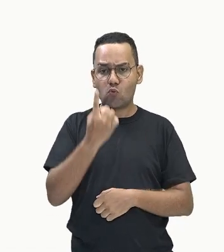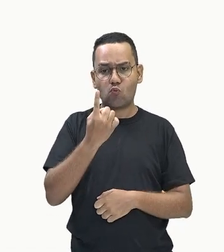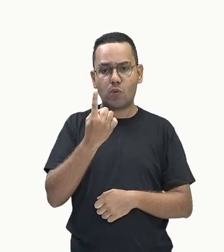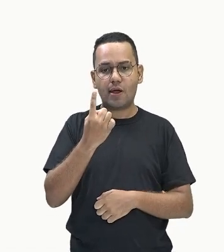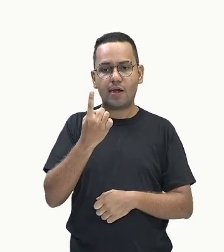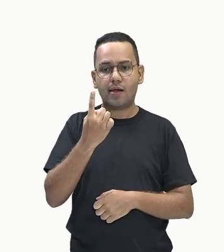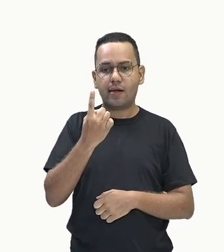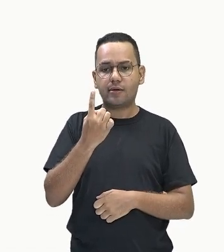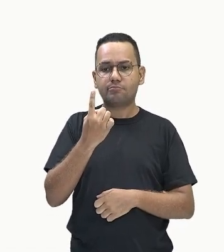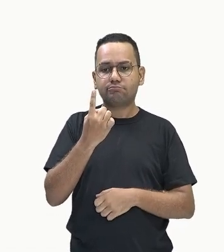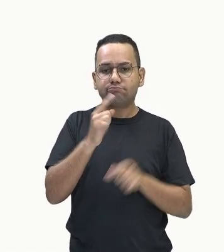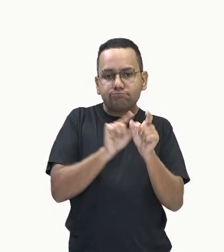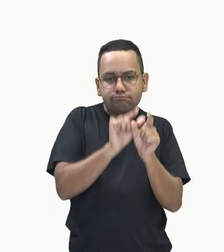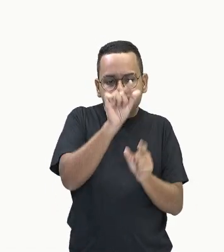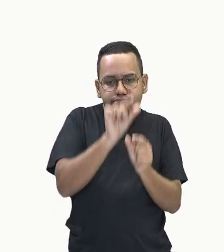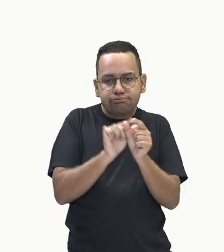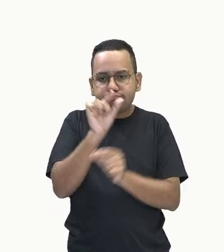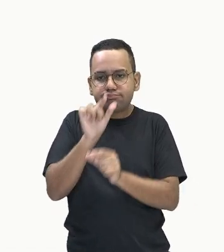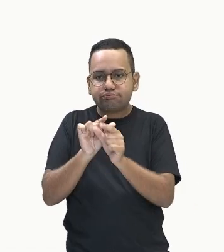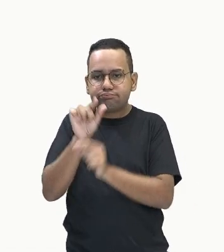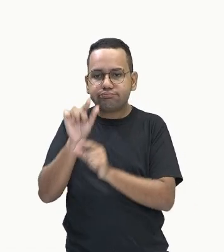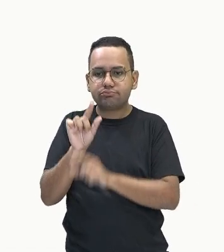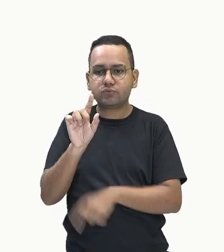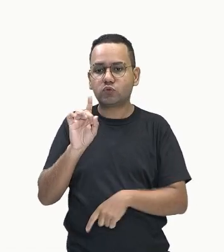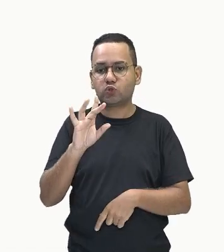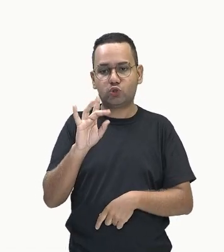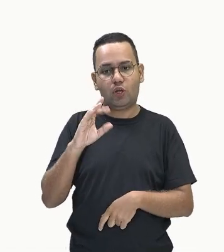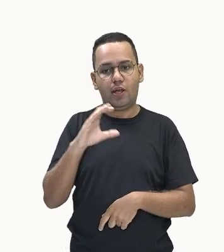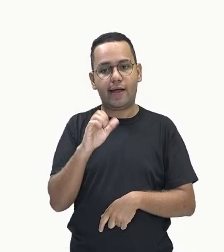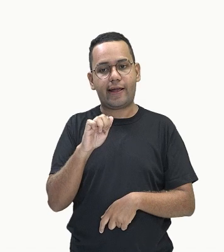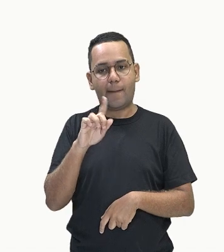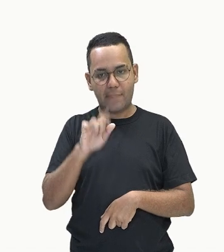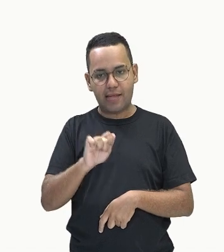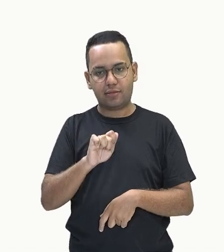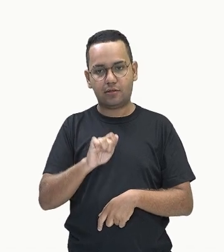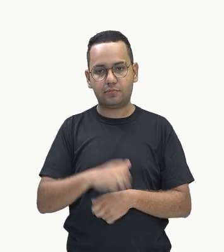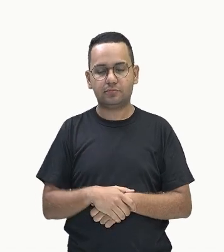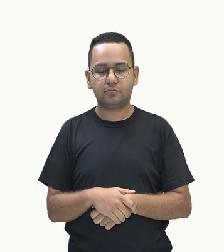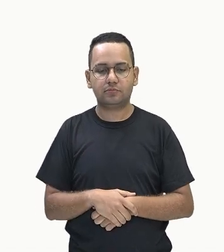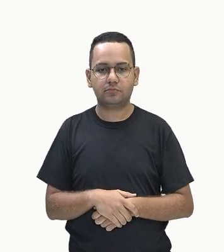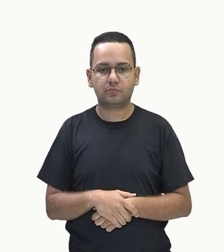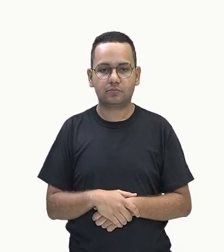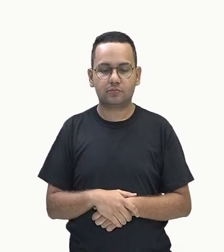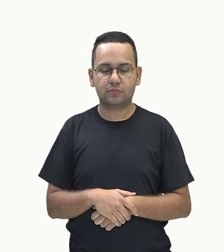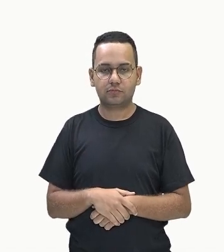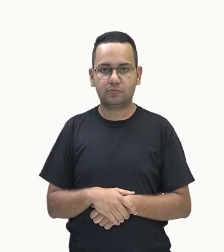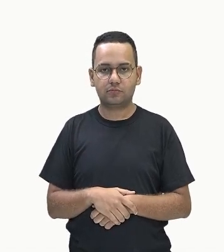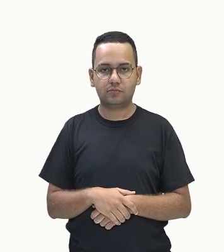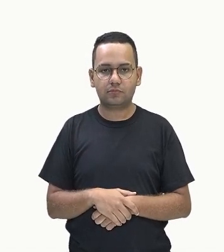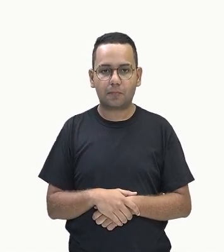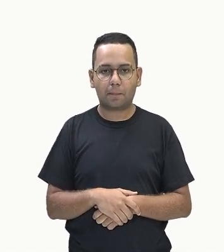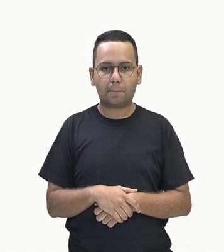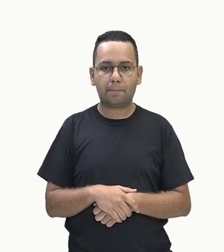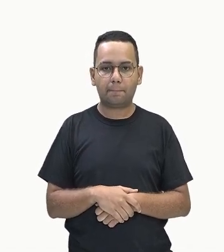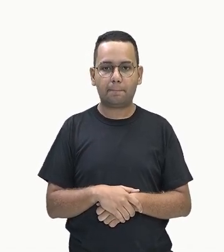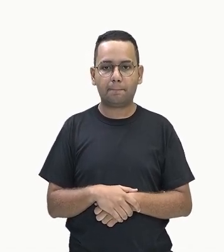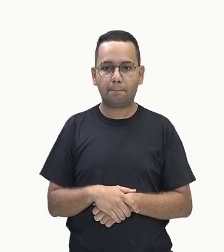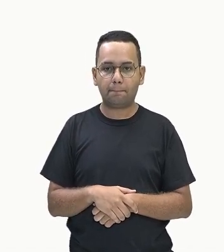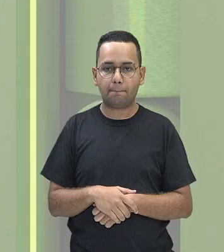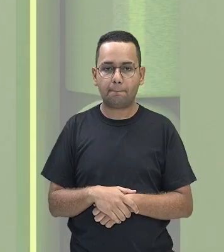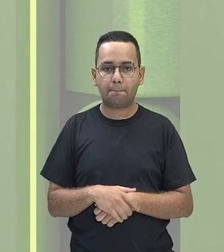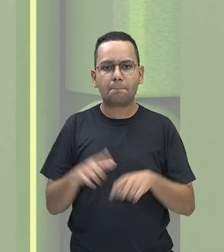células, certo? E se ele apresenta uma só camada de células, mas ele parece